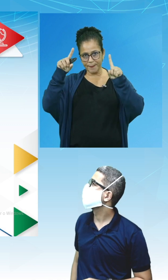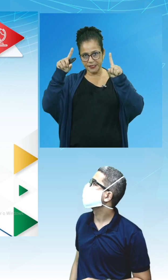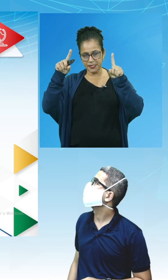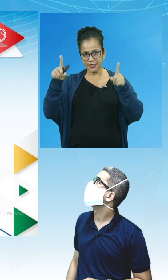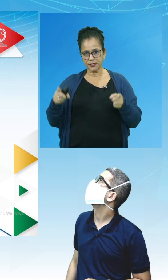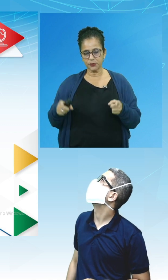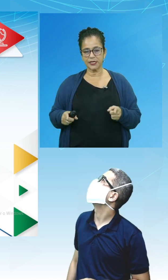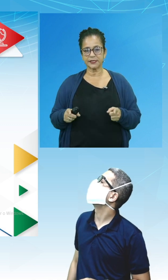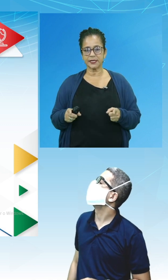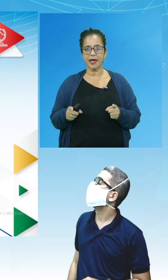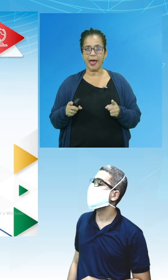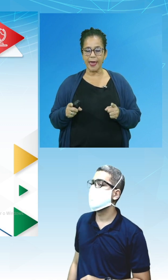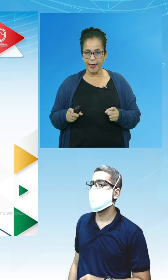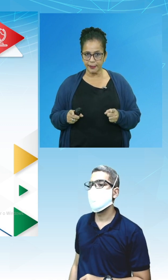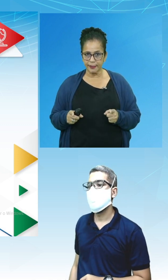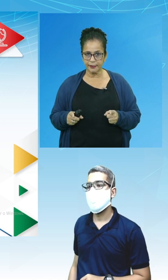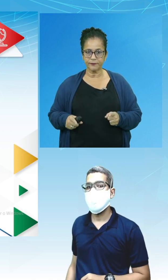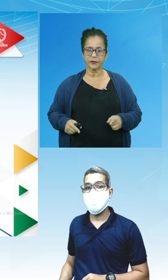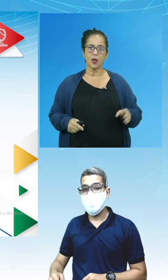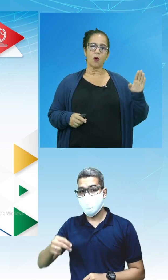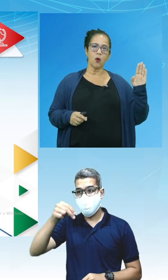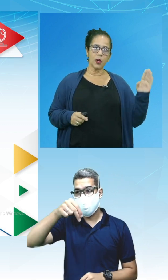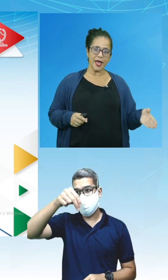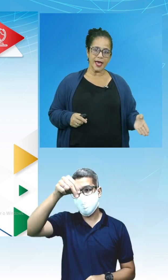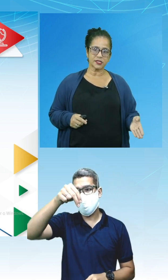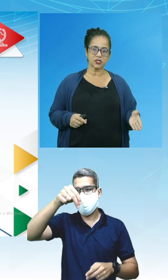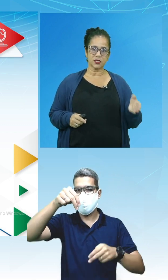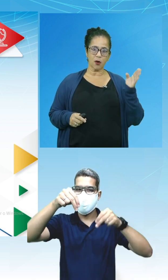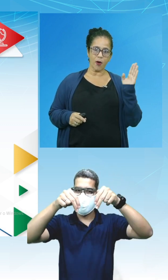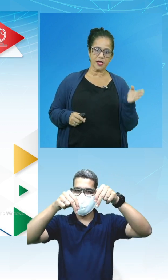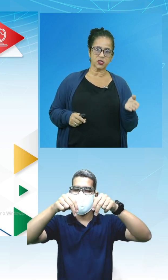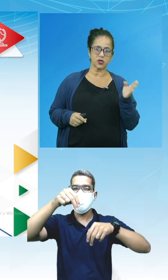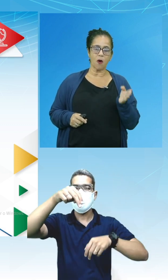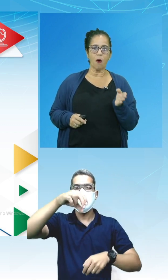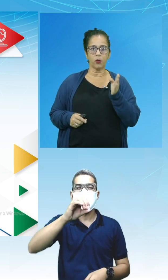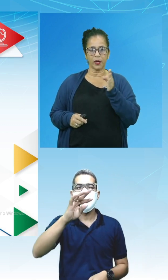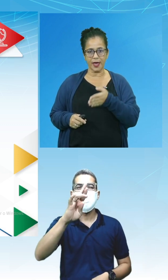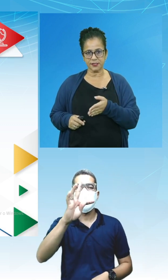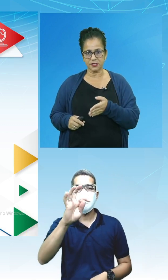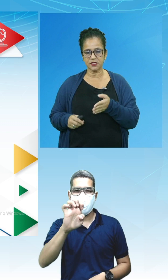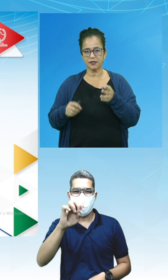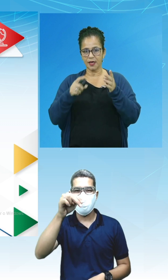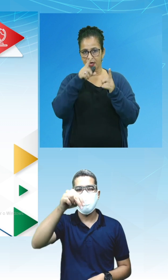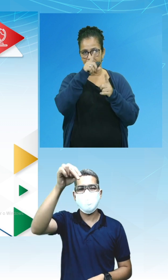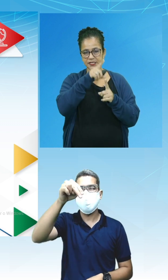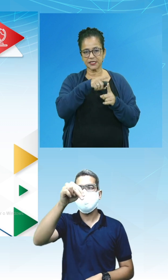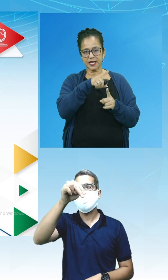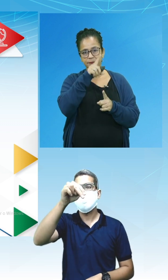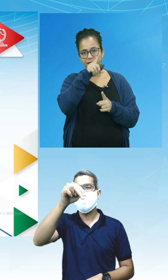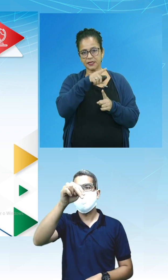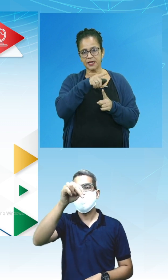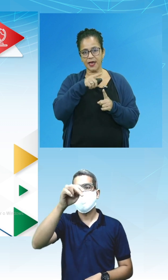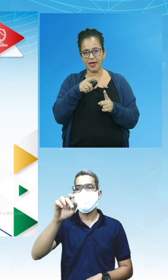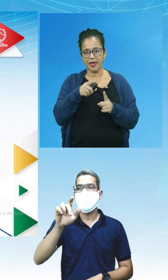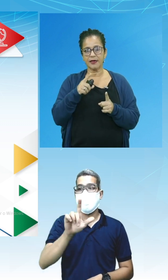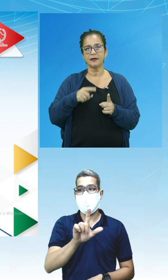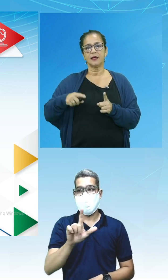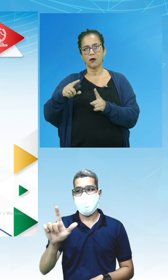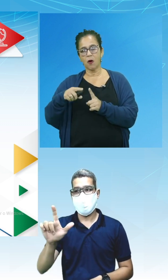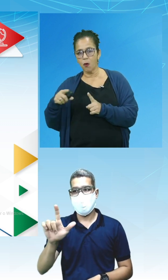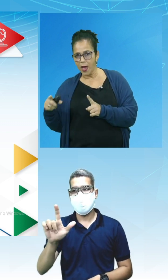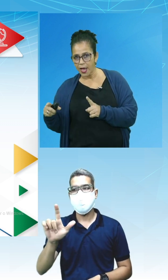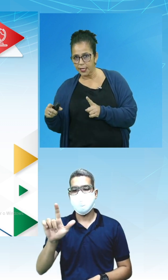é representado com a letrinha N. O leste, que é o oeste ou o leste, representado pela letrinha